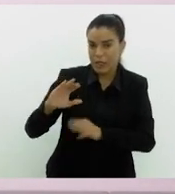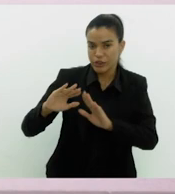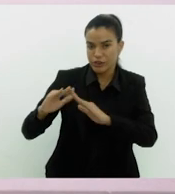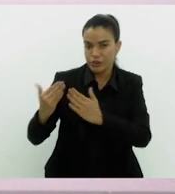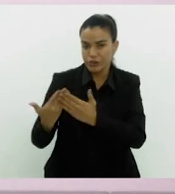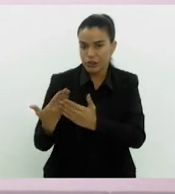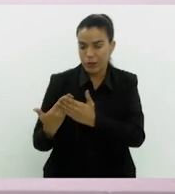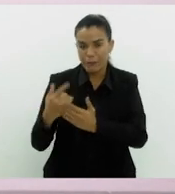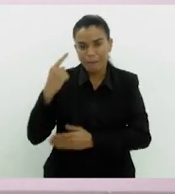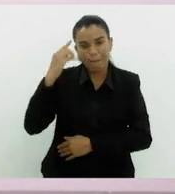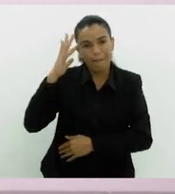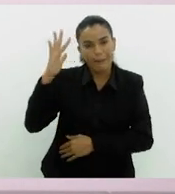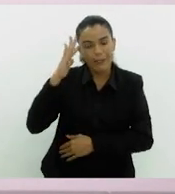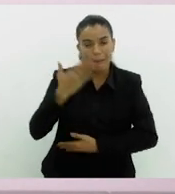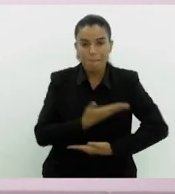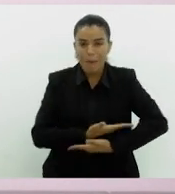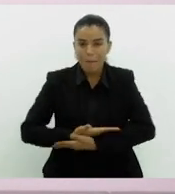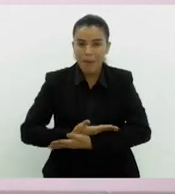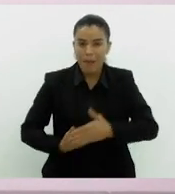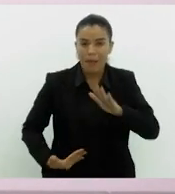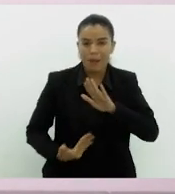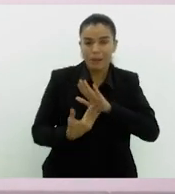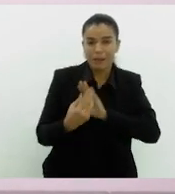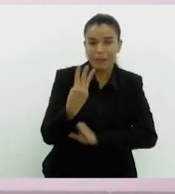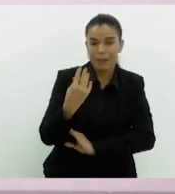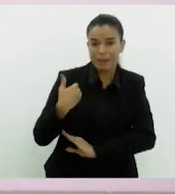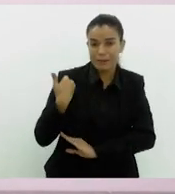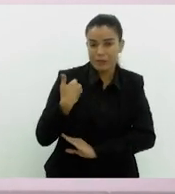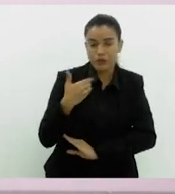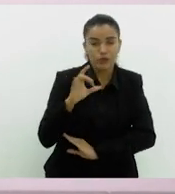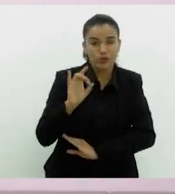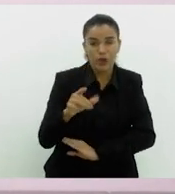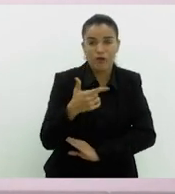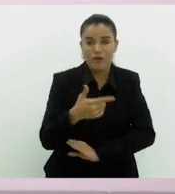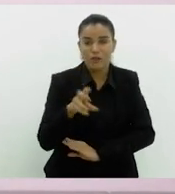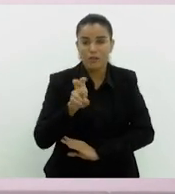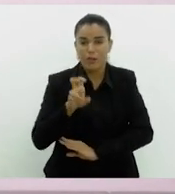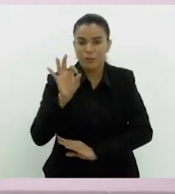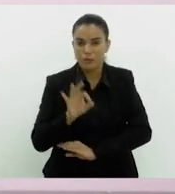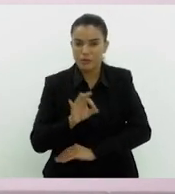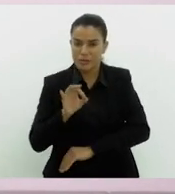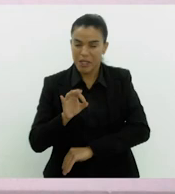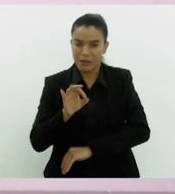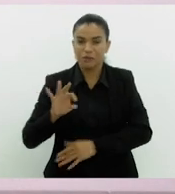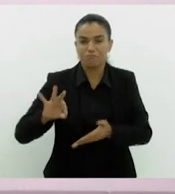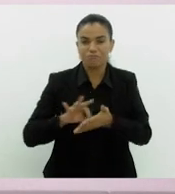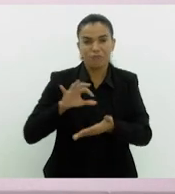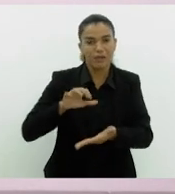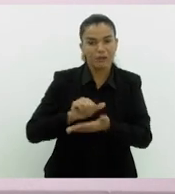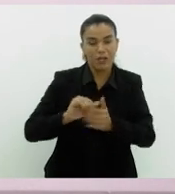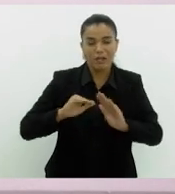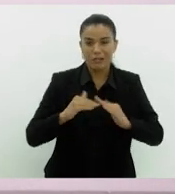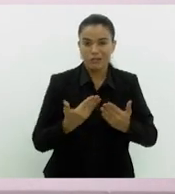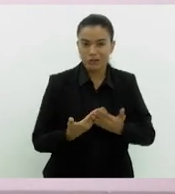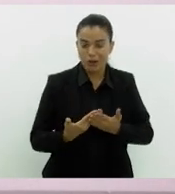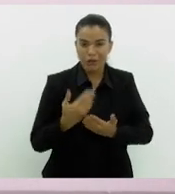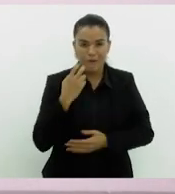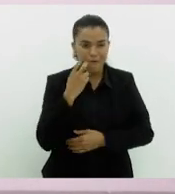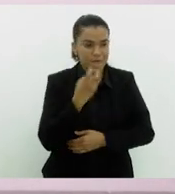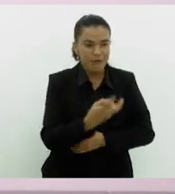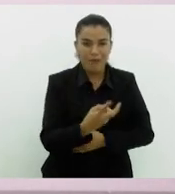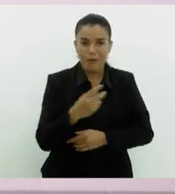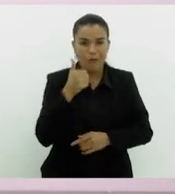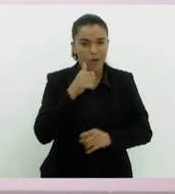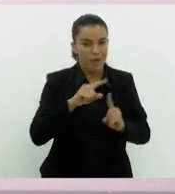ali em bebês até 3 anos de idade. A gente tem só 25% dessas crianças dentro de creche. Então, a gente olha para essas gestantes que tiveram a